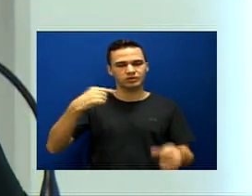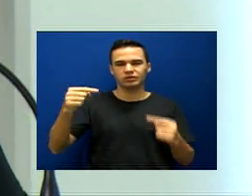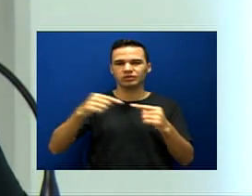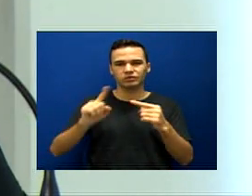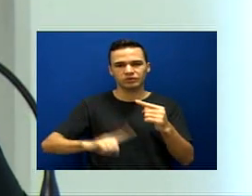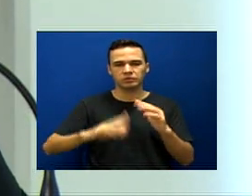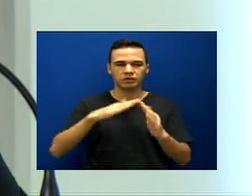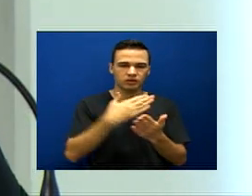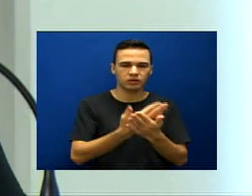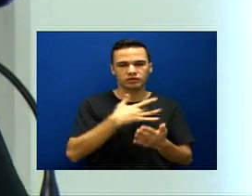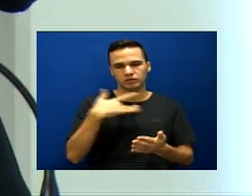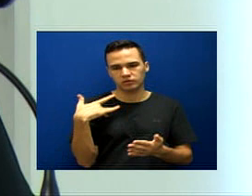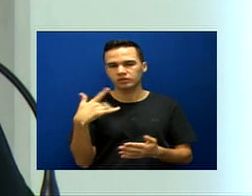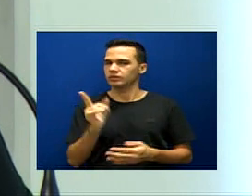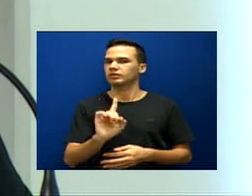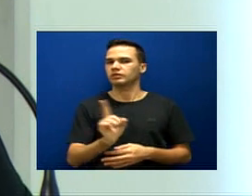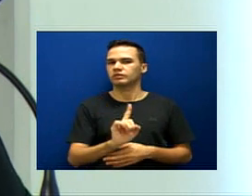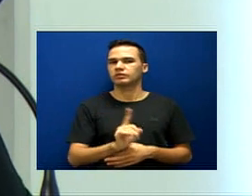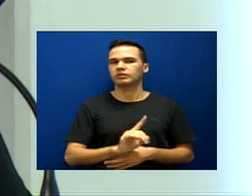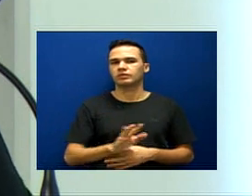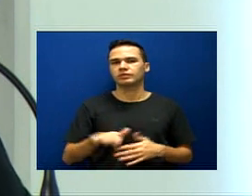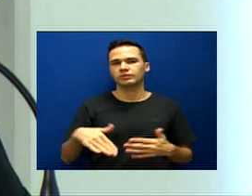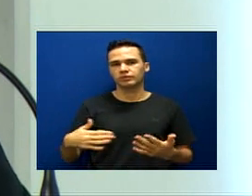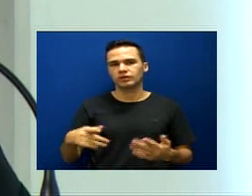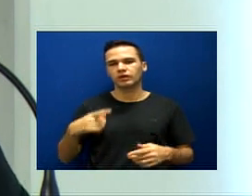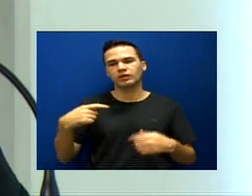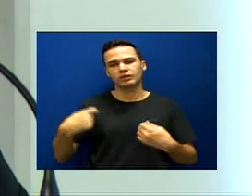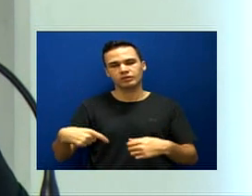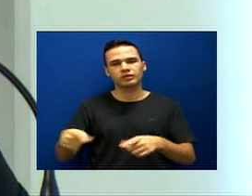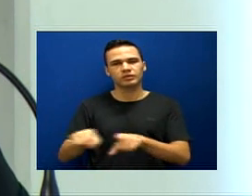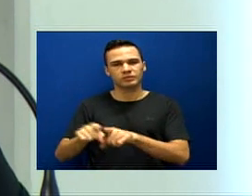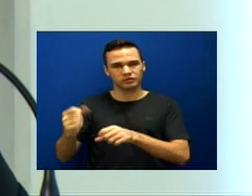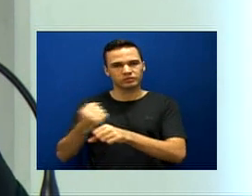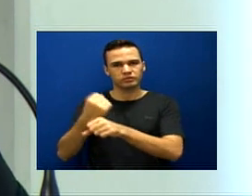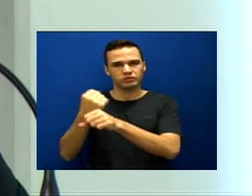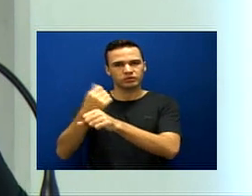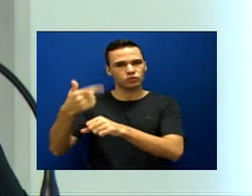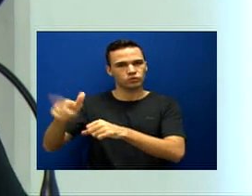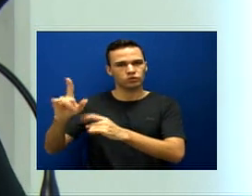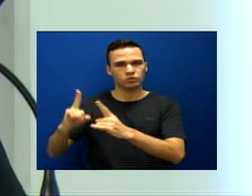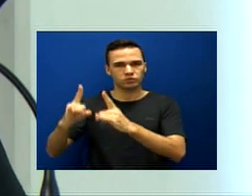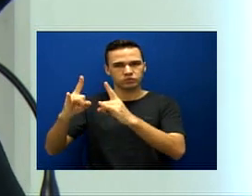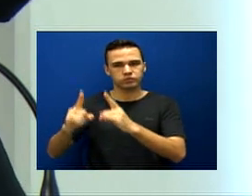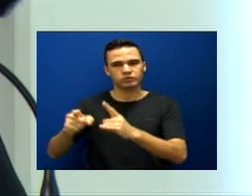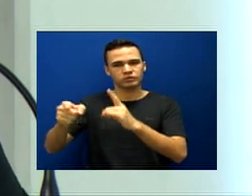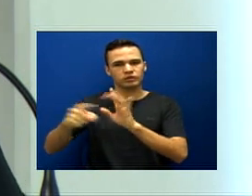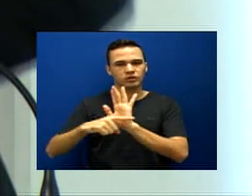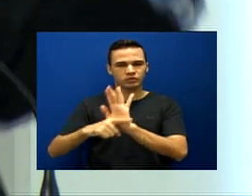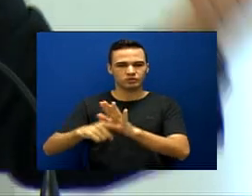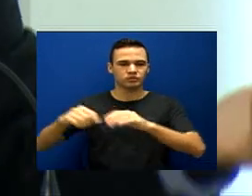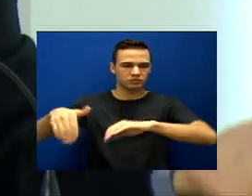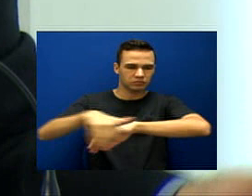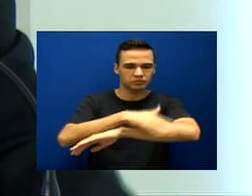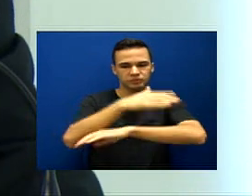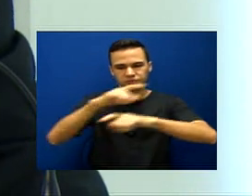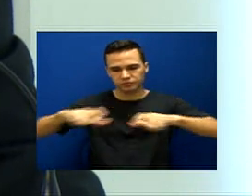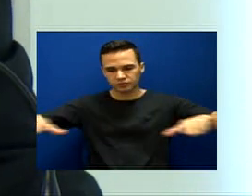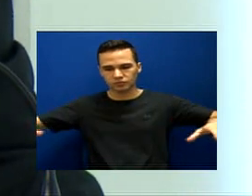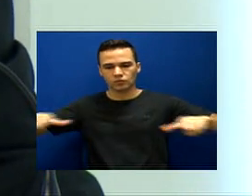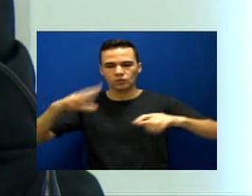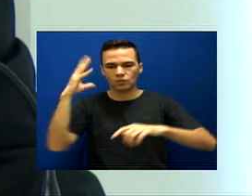nem na infraestrutura, que, em terceiro caso, a infraestrutura nos ajudaria com relação à recuperação do asfalto, falei que vem, então, na